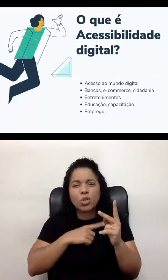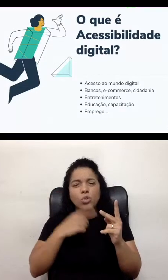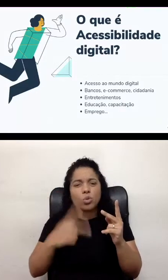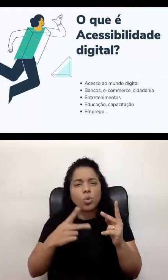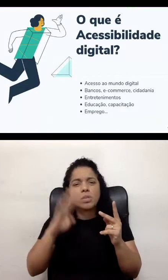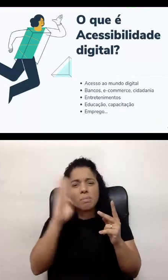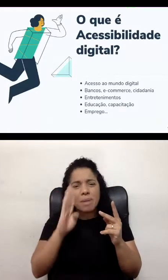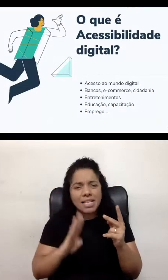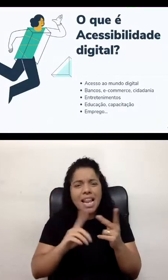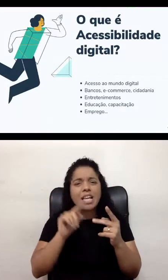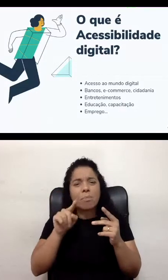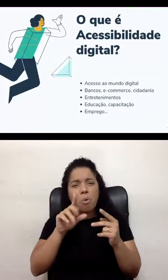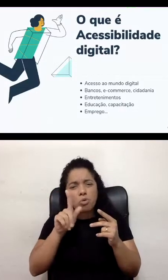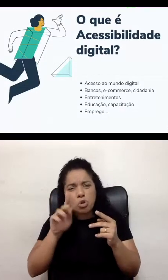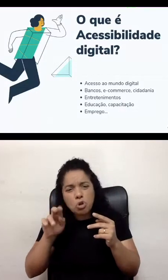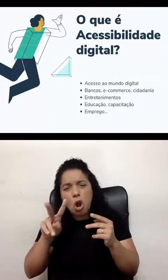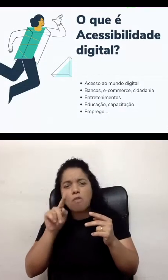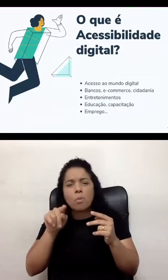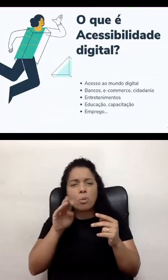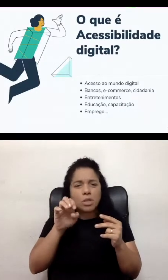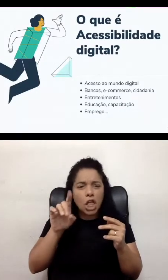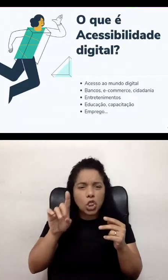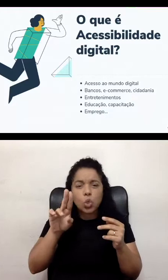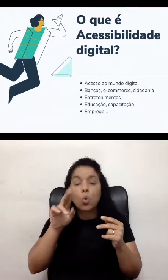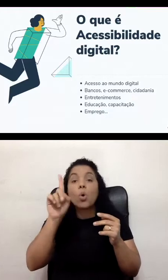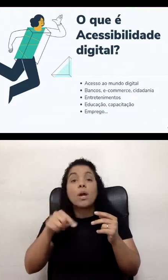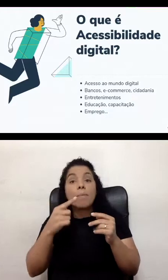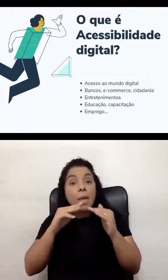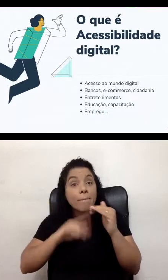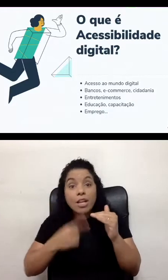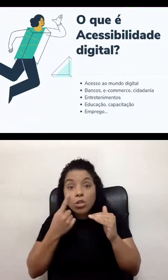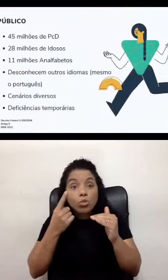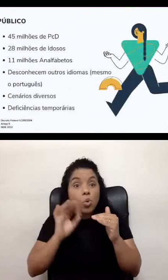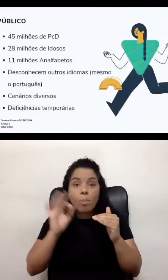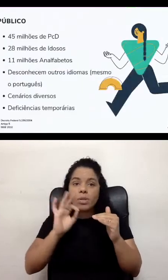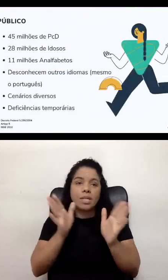.gov, .edu, menos de 1% tem acessibilidade, tá? E o que é essa tal de